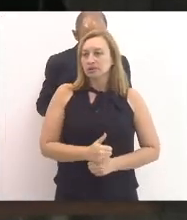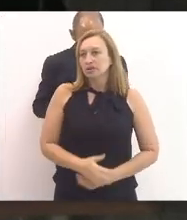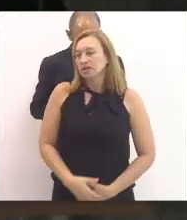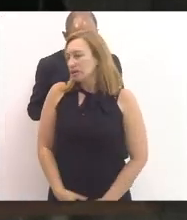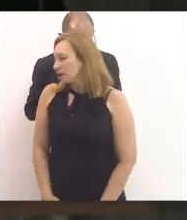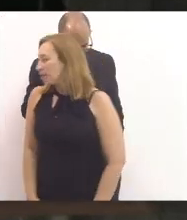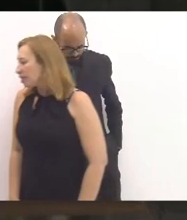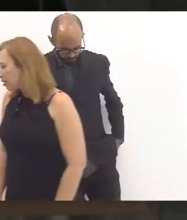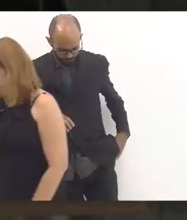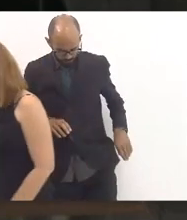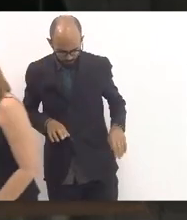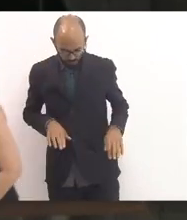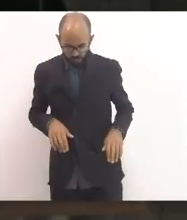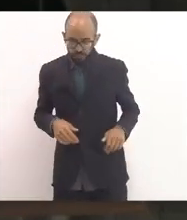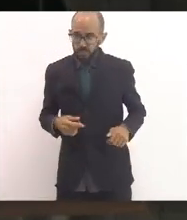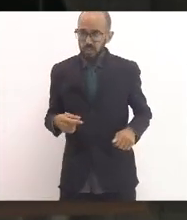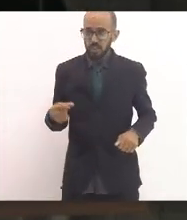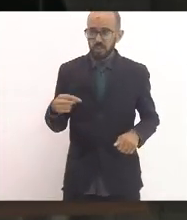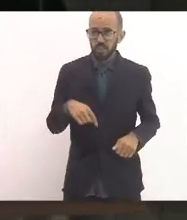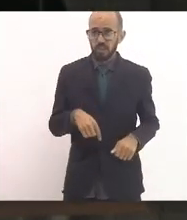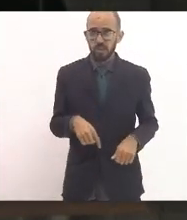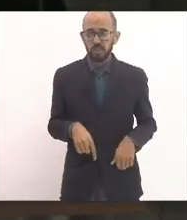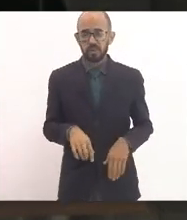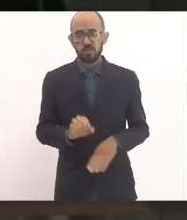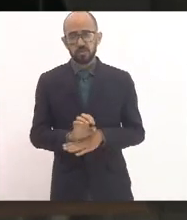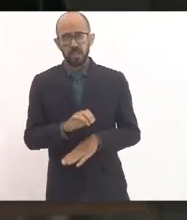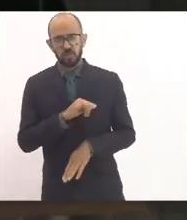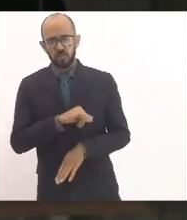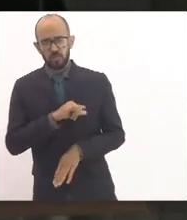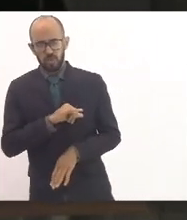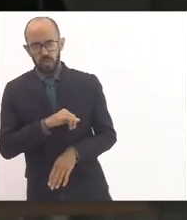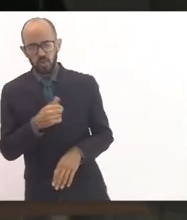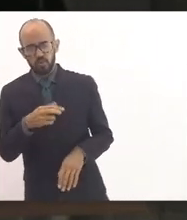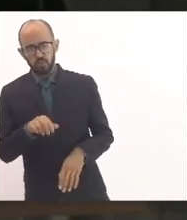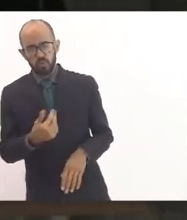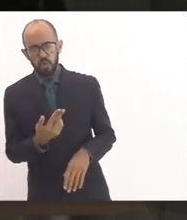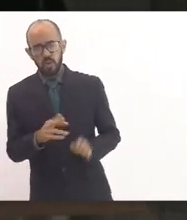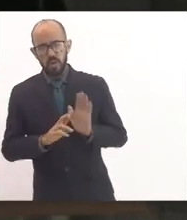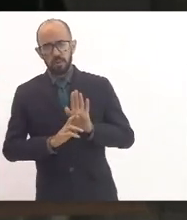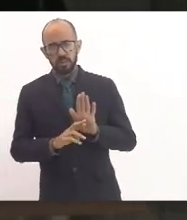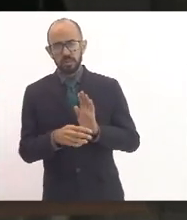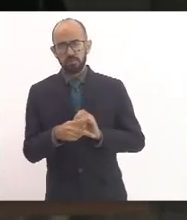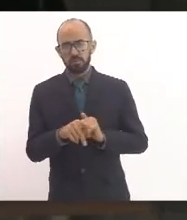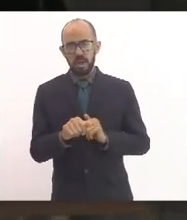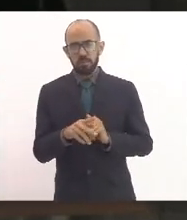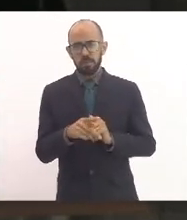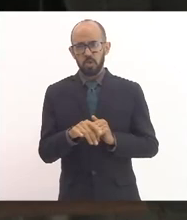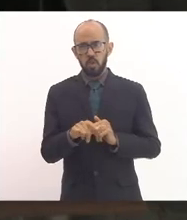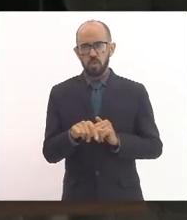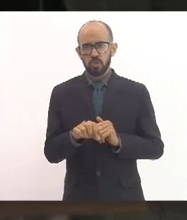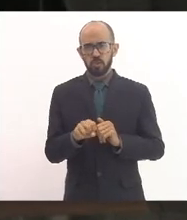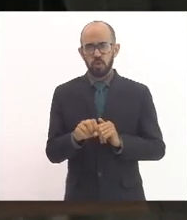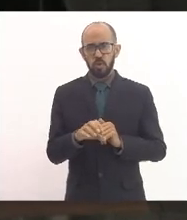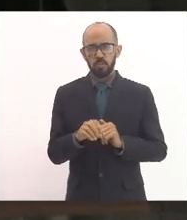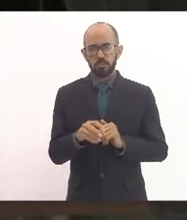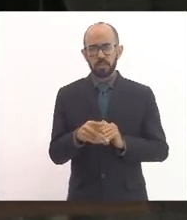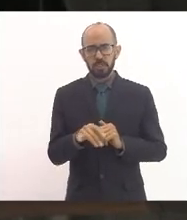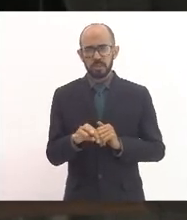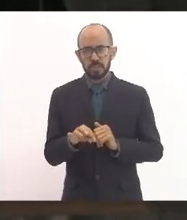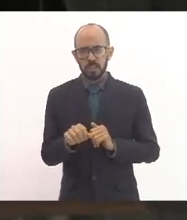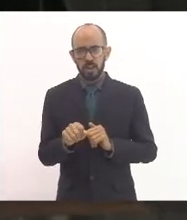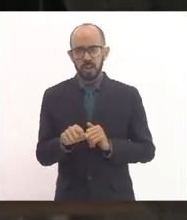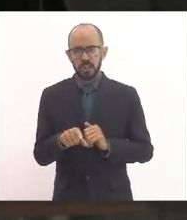papiloscopistas policiais aqui do Estado do Rio de Janeiro Primeiro eu gostaria de ressaltar a importância da aprovação de uma lei orgânica